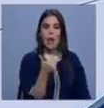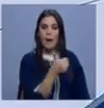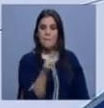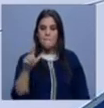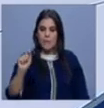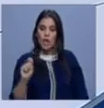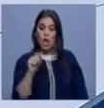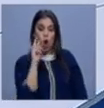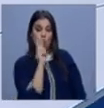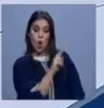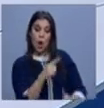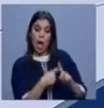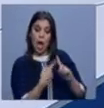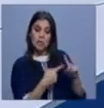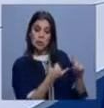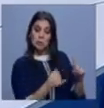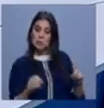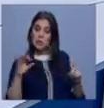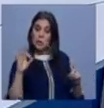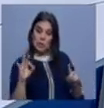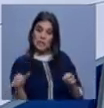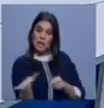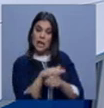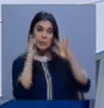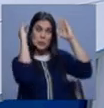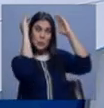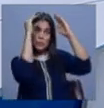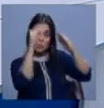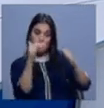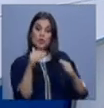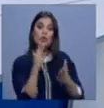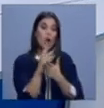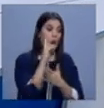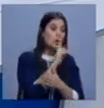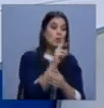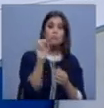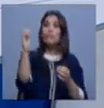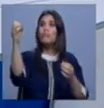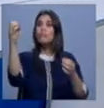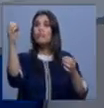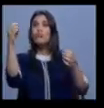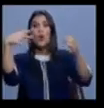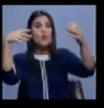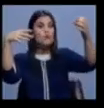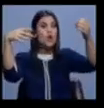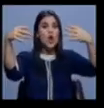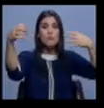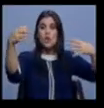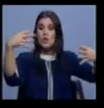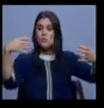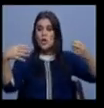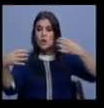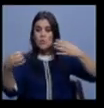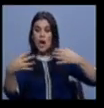esta zona do espaço, apenas olhou a luz, apenas identificou os pontos de luz, portanto, cada uma das galáxias. O que o MUSE